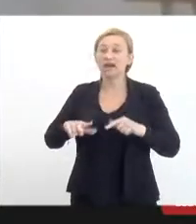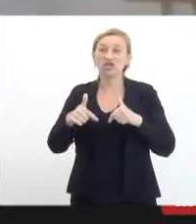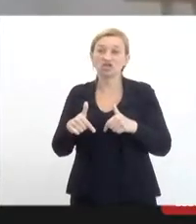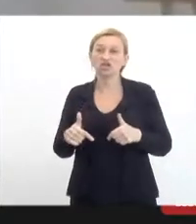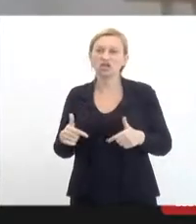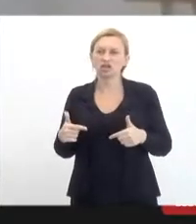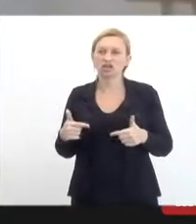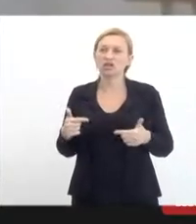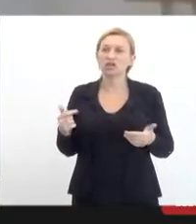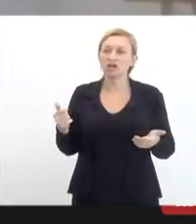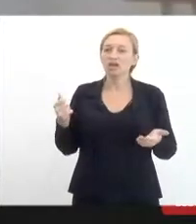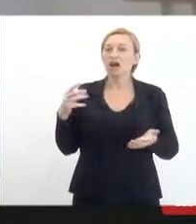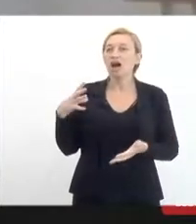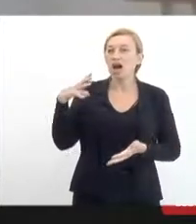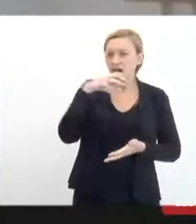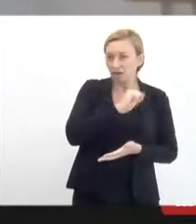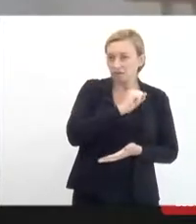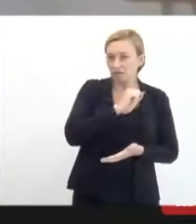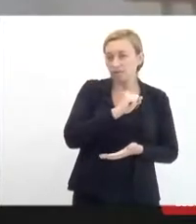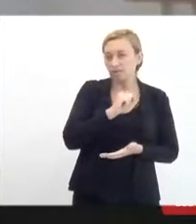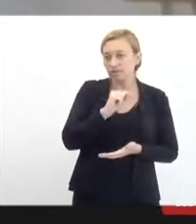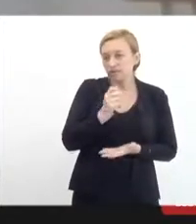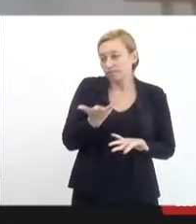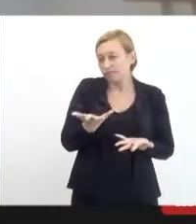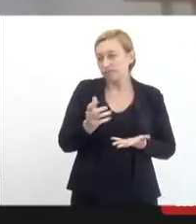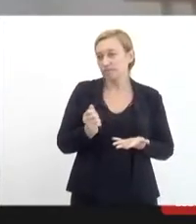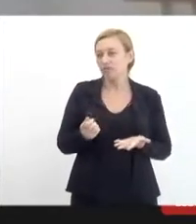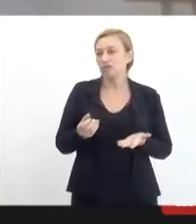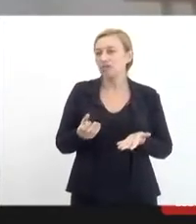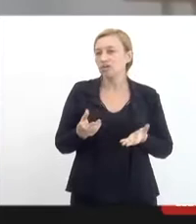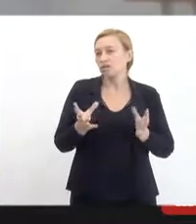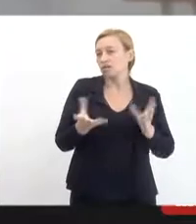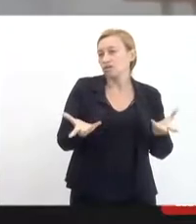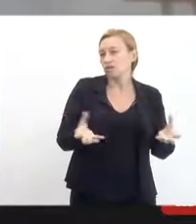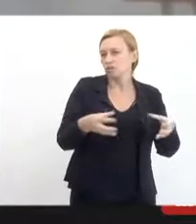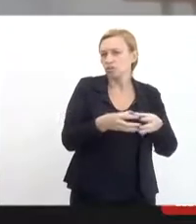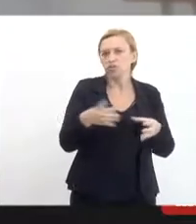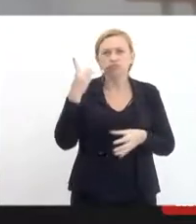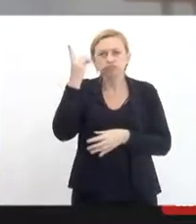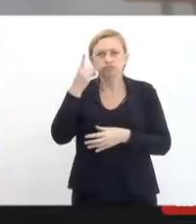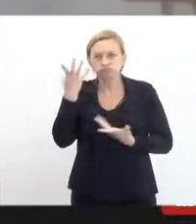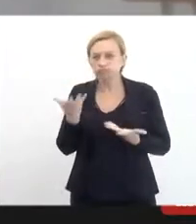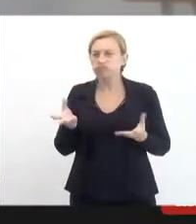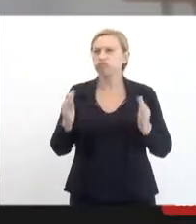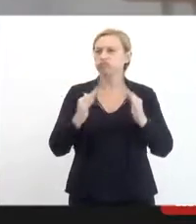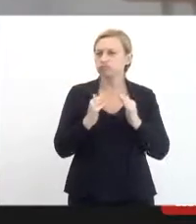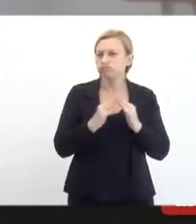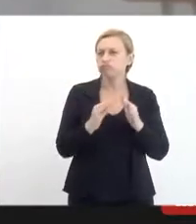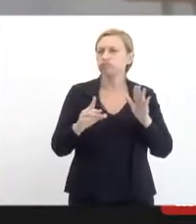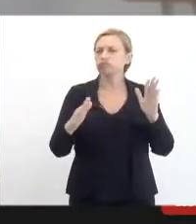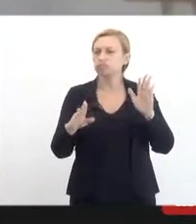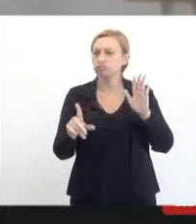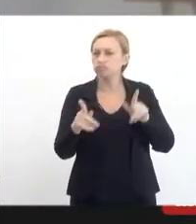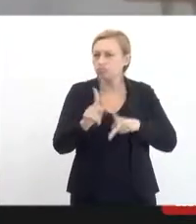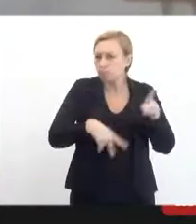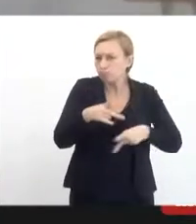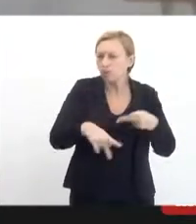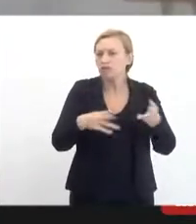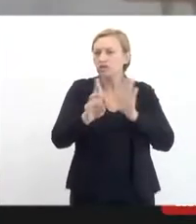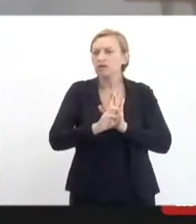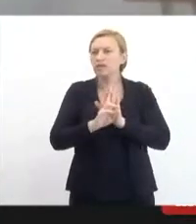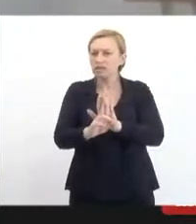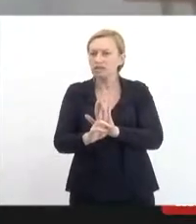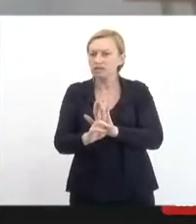ser solucionadas perante parlamento, na casa do povo, pelos seus